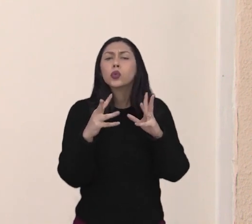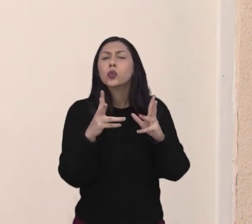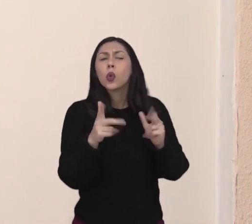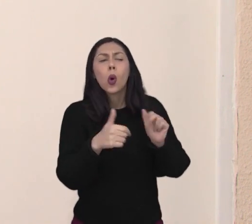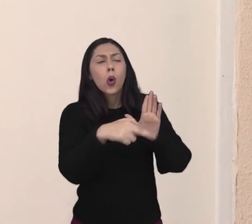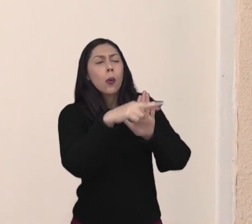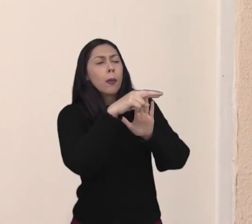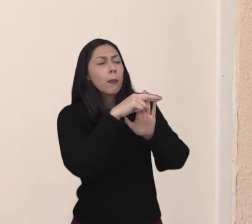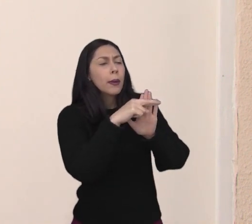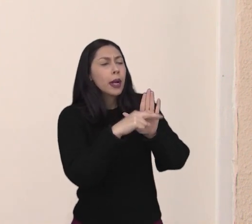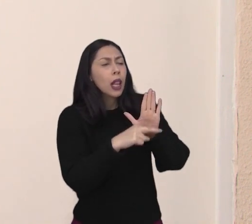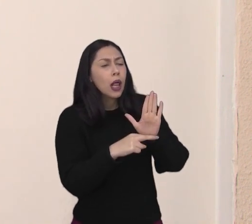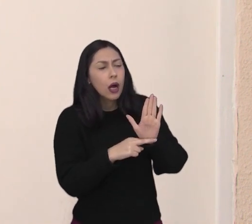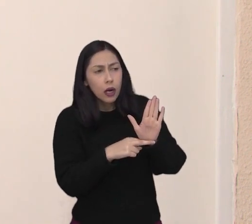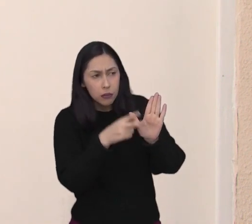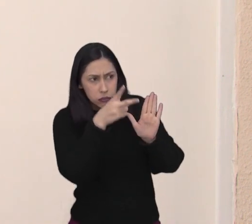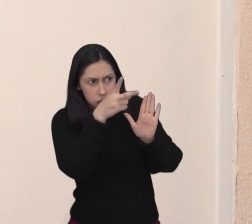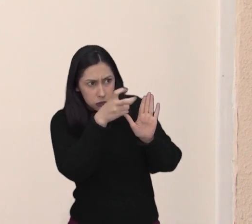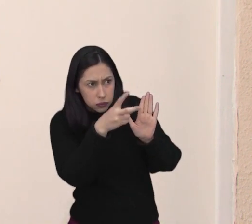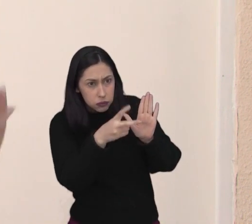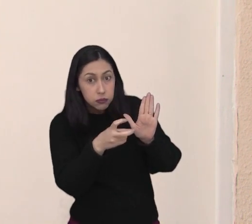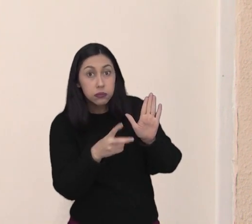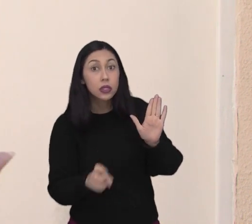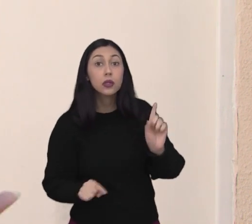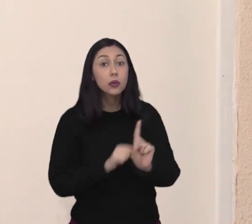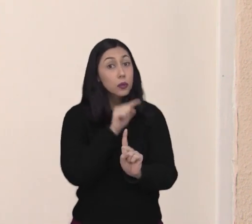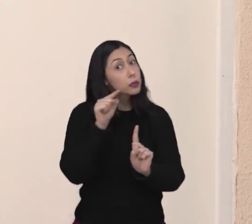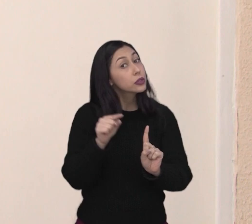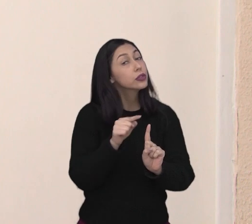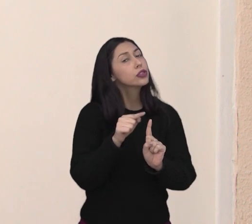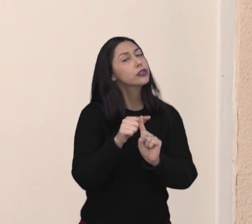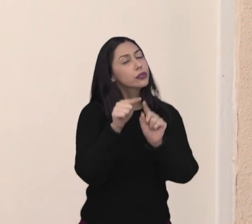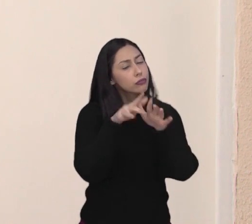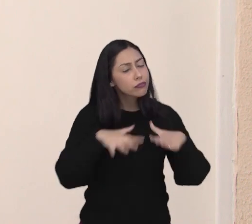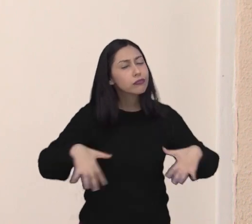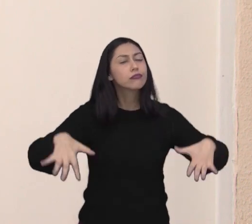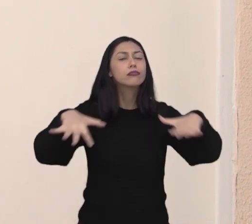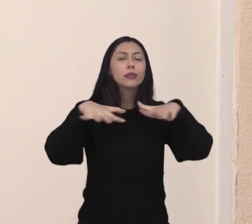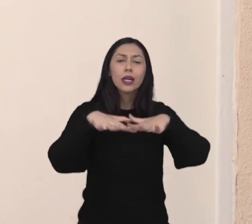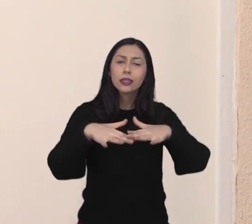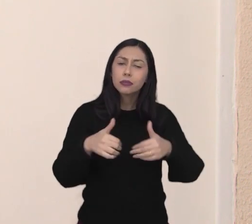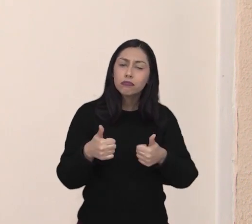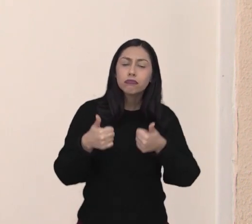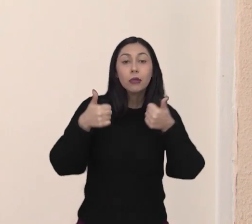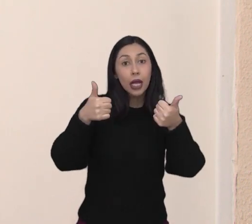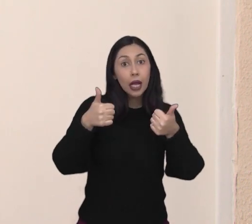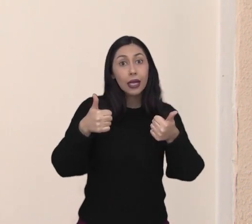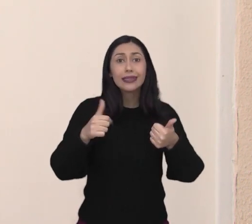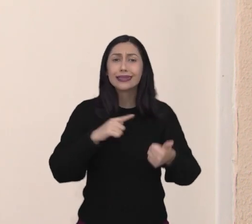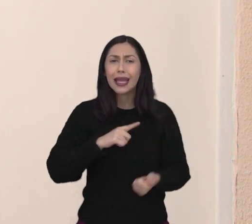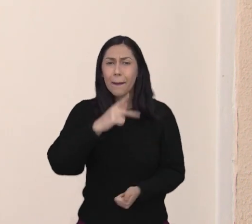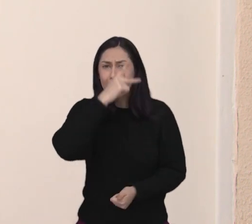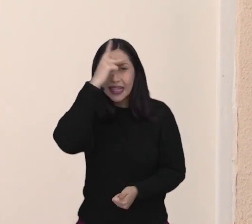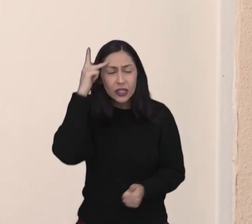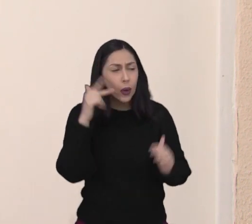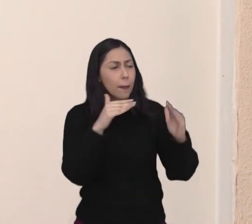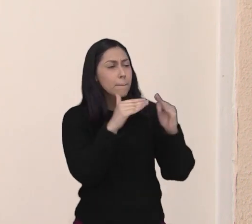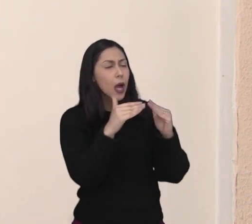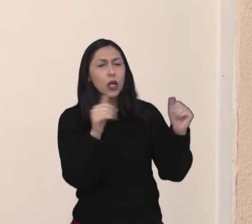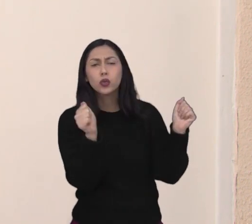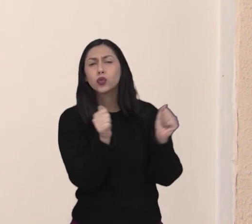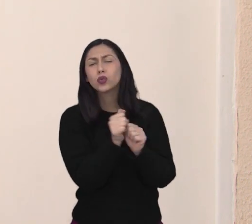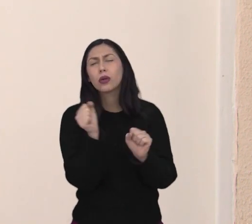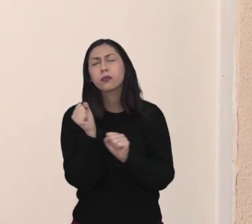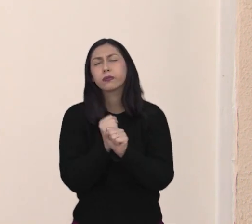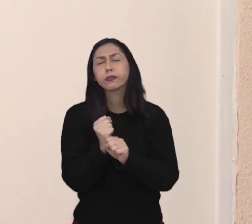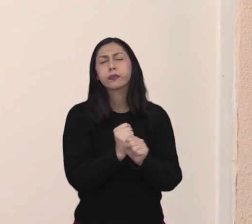morar. Isso tudo de filtrar realmente o perfil de quem vai entrar na casa é por conta do clima da casa. Tem pessoas que moram com a gente, como eu falei,